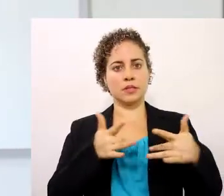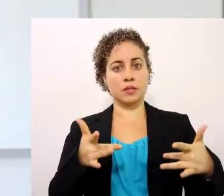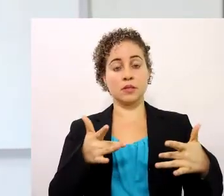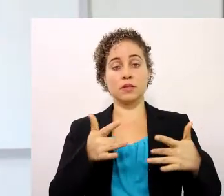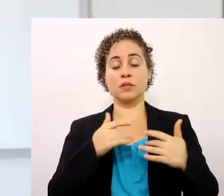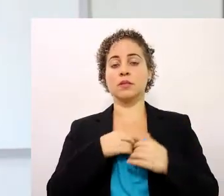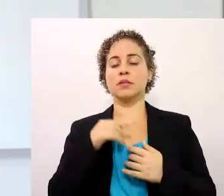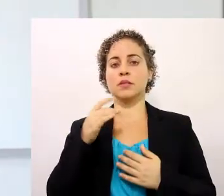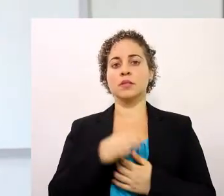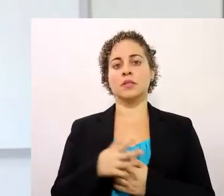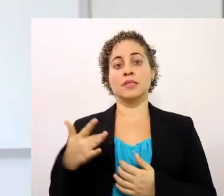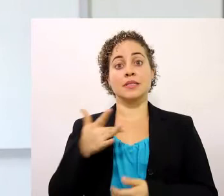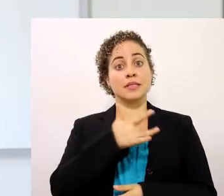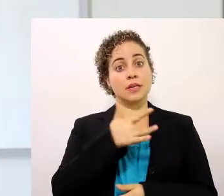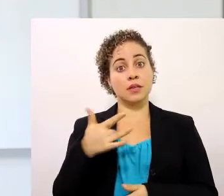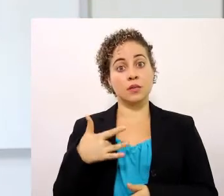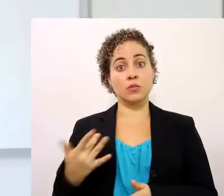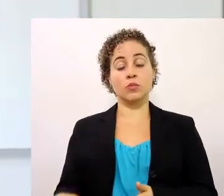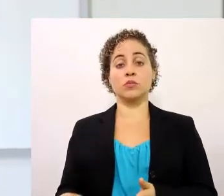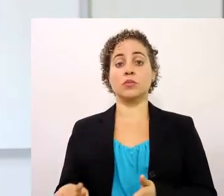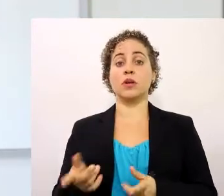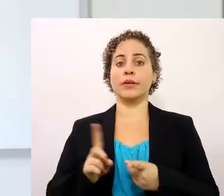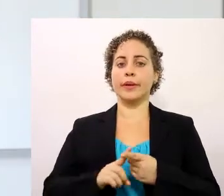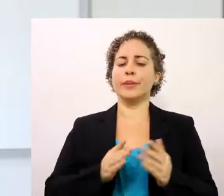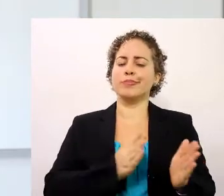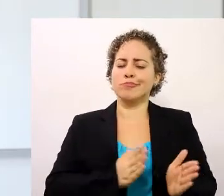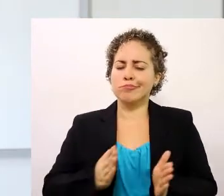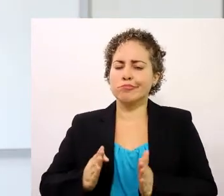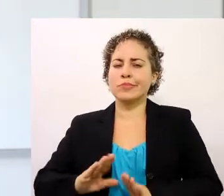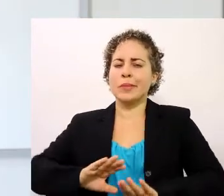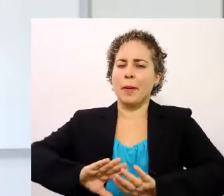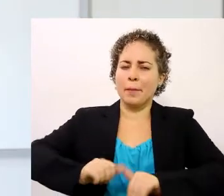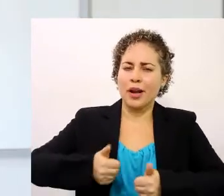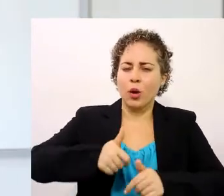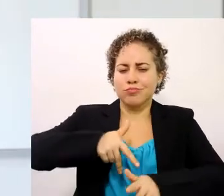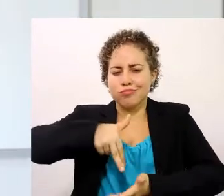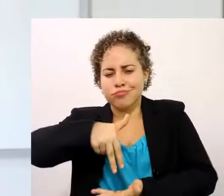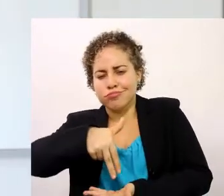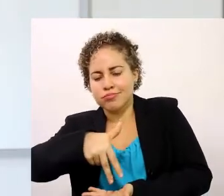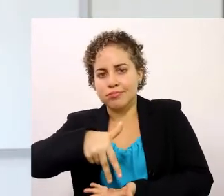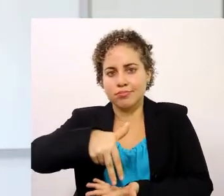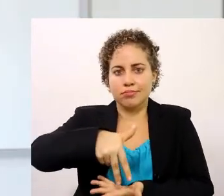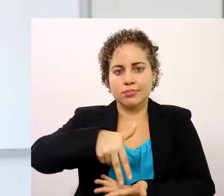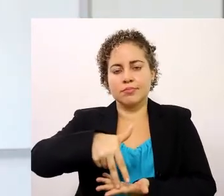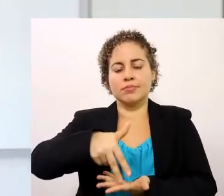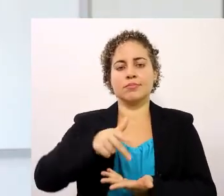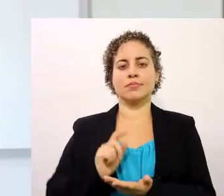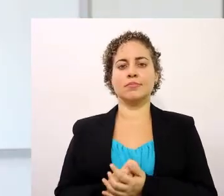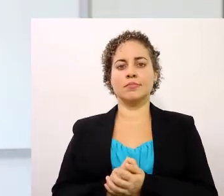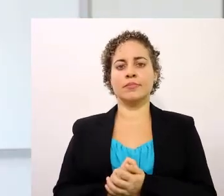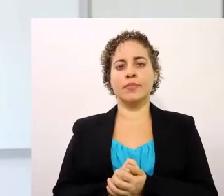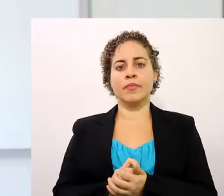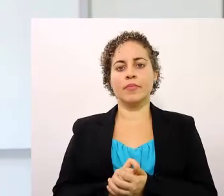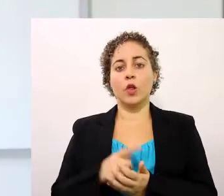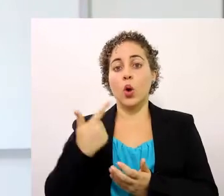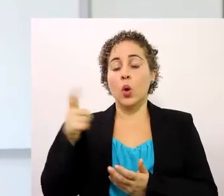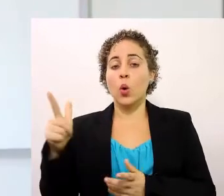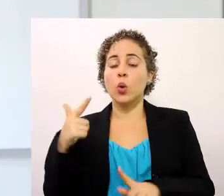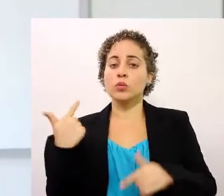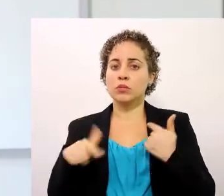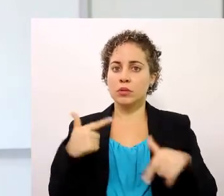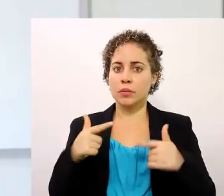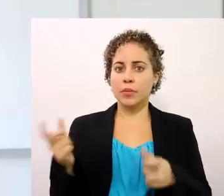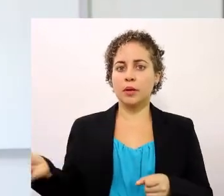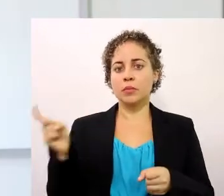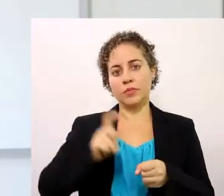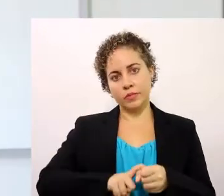coisas afins, tem a questão da reabilitação, a questão de conseguir uma outra função para ele